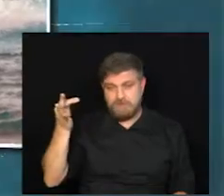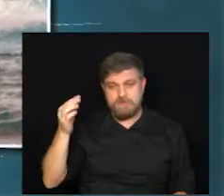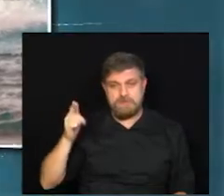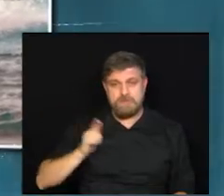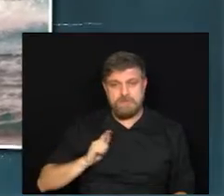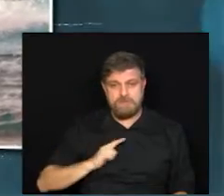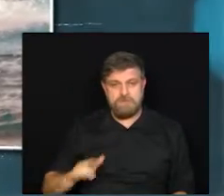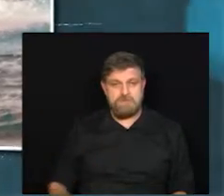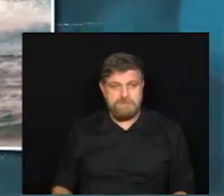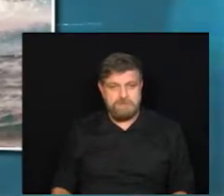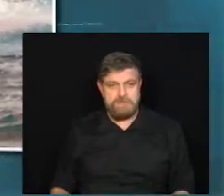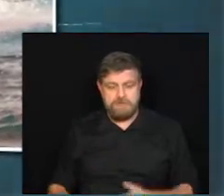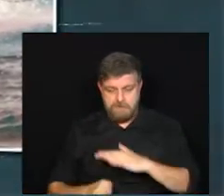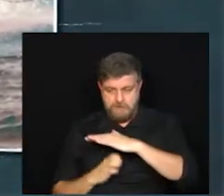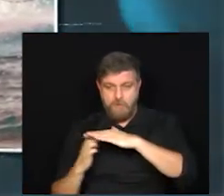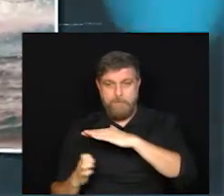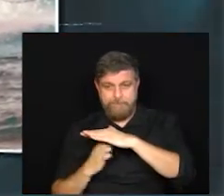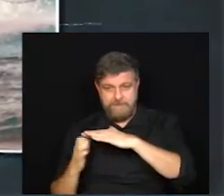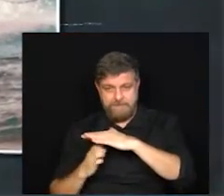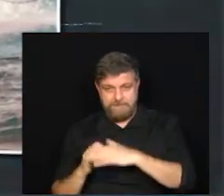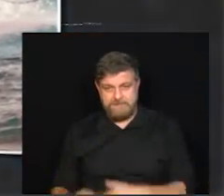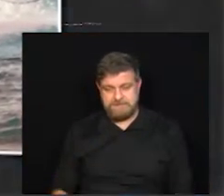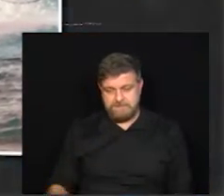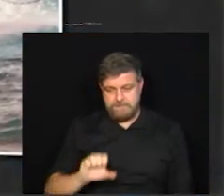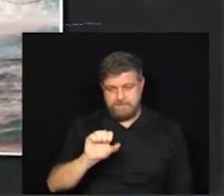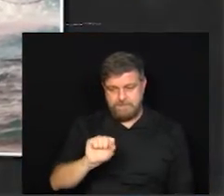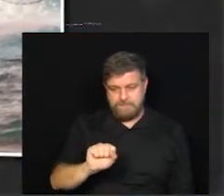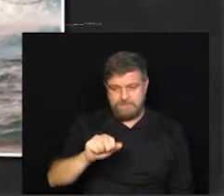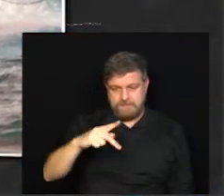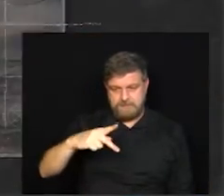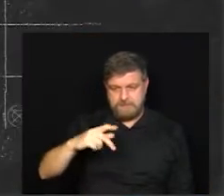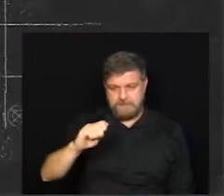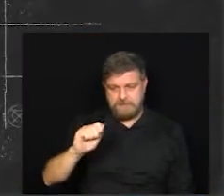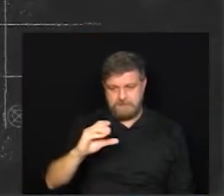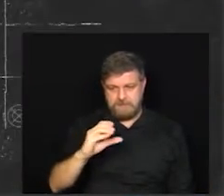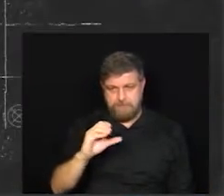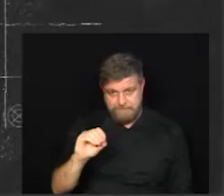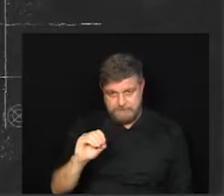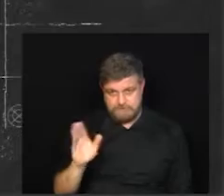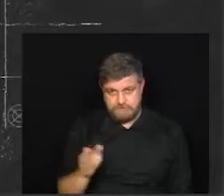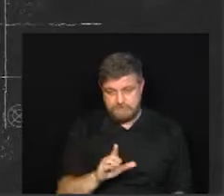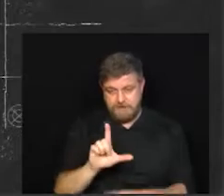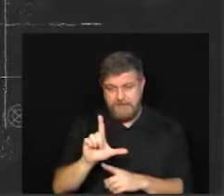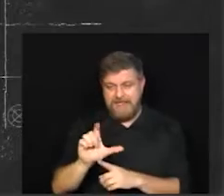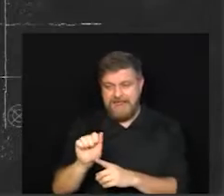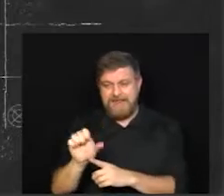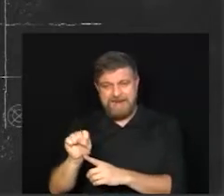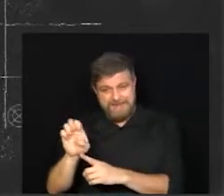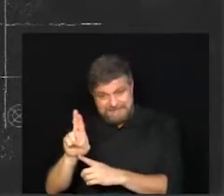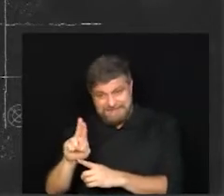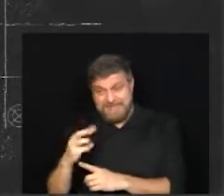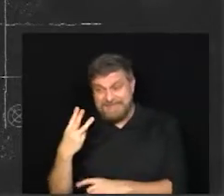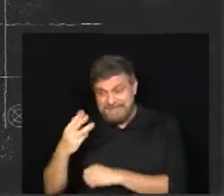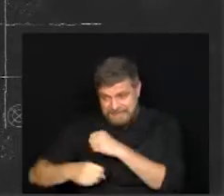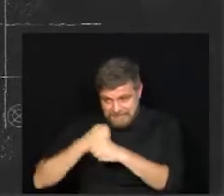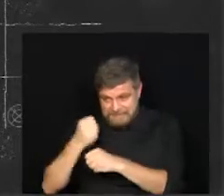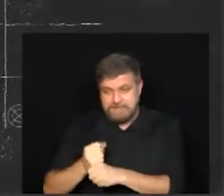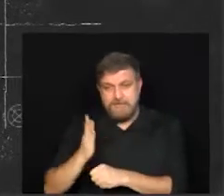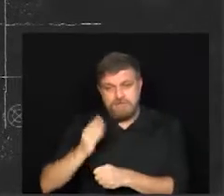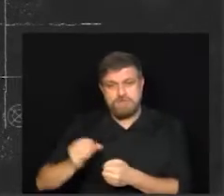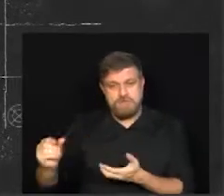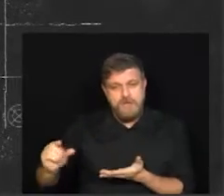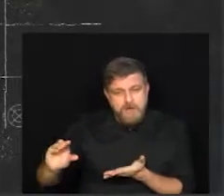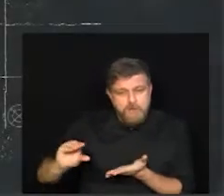Espaço Laser junto, que eles me ajudam muito. Assim, eles já vêm ao 3º ano que eu estou com eles me ajudam muito.